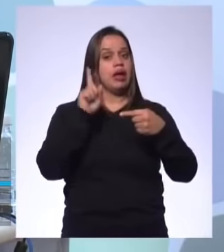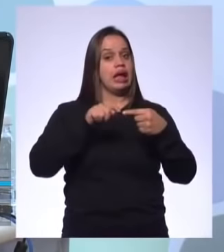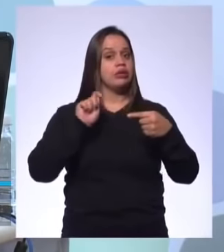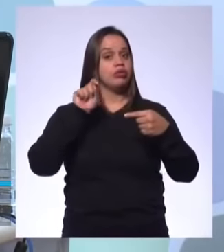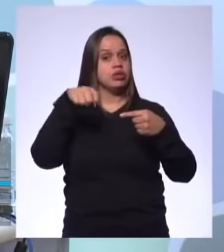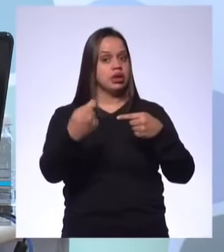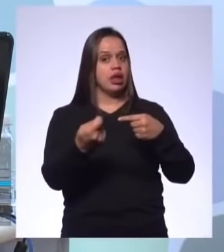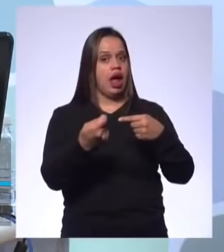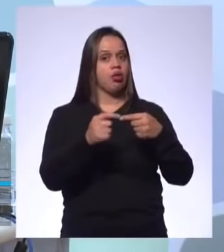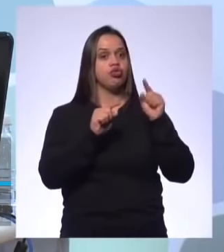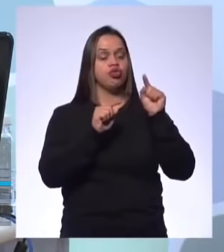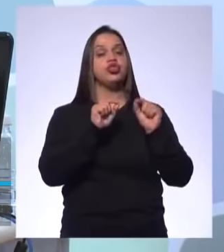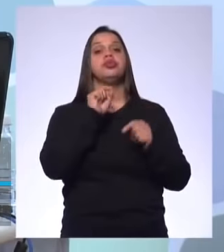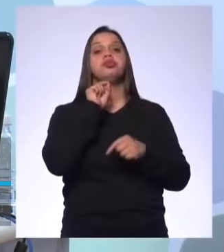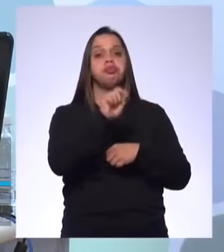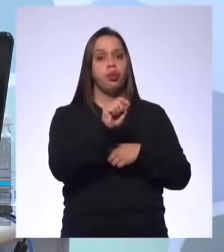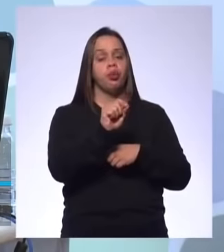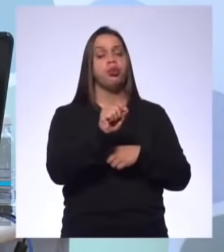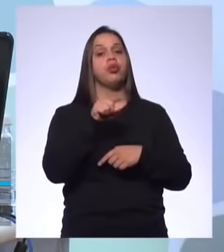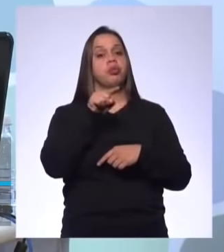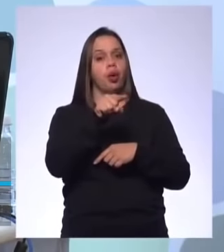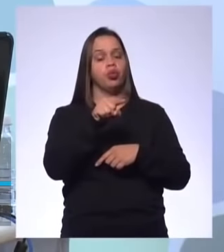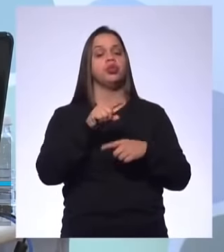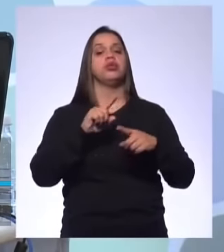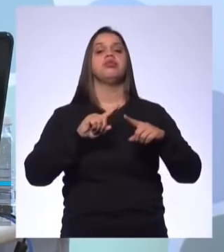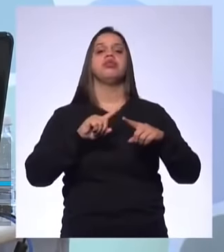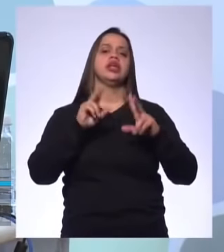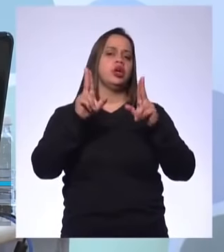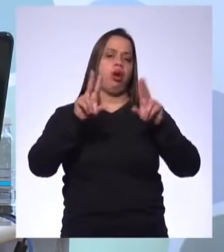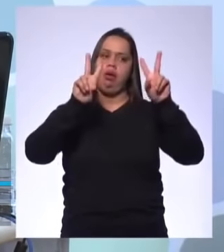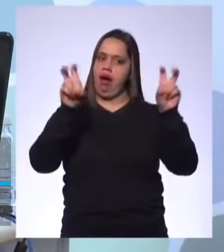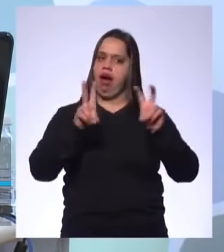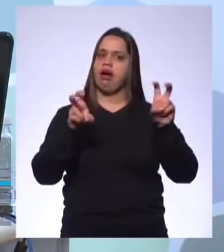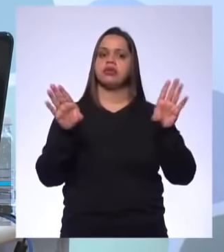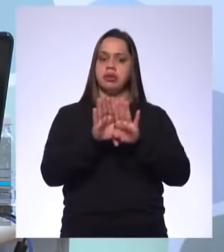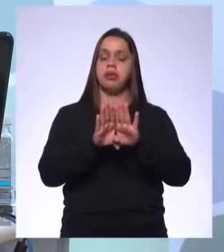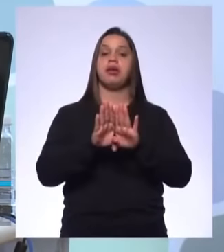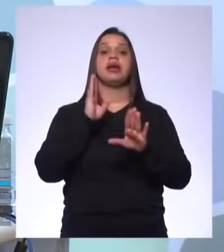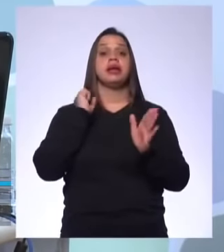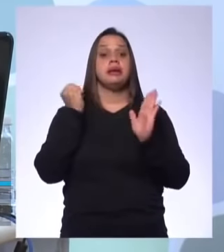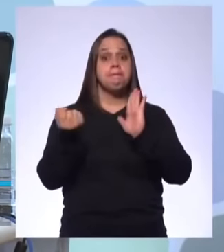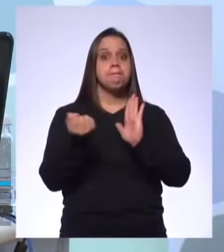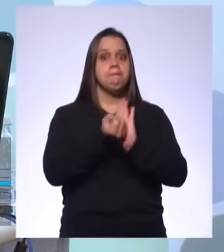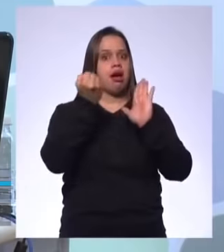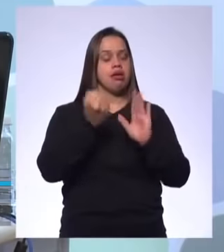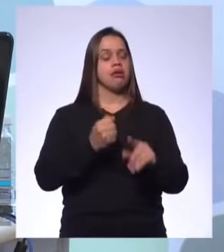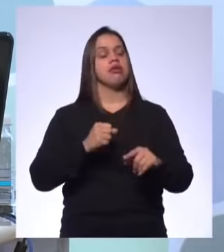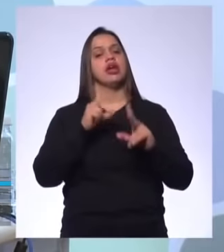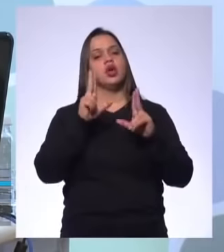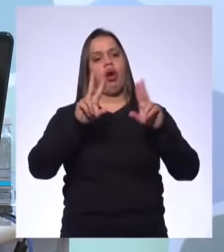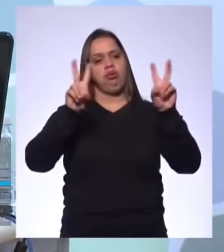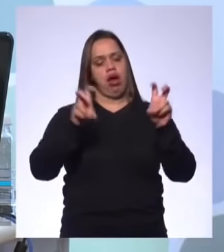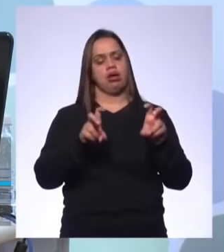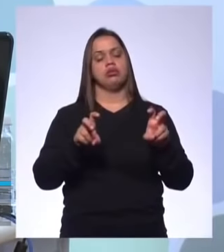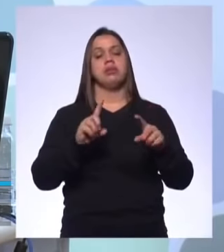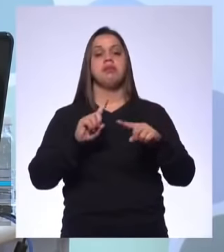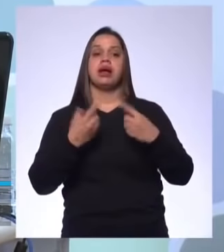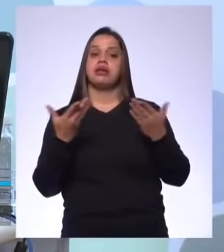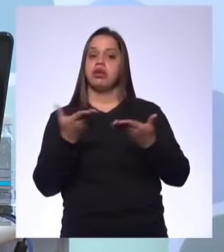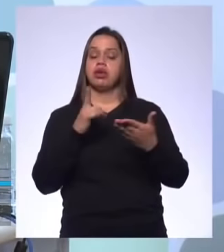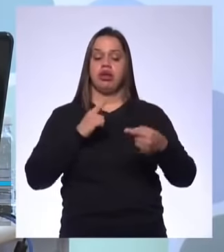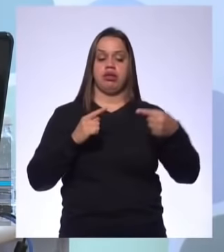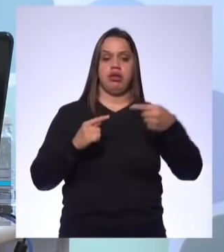Ele marca, sim, o discurso direto, assim como as aspas em determinados textos, ok? Mas, nesse caso, temos o travessão. A fala de